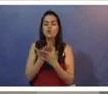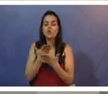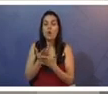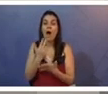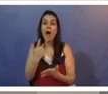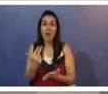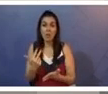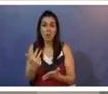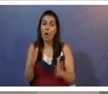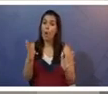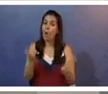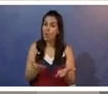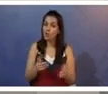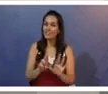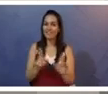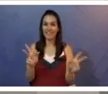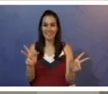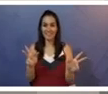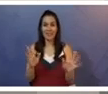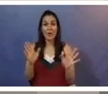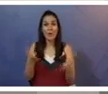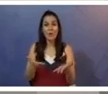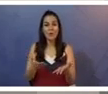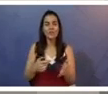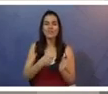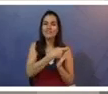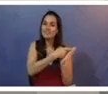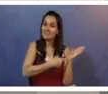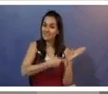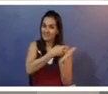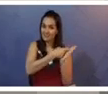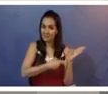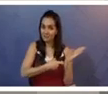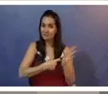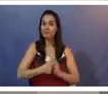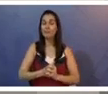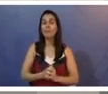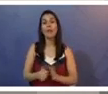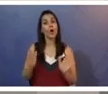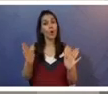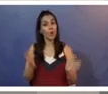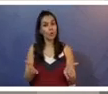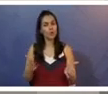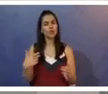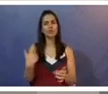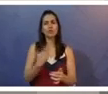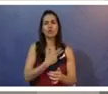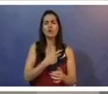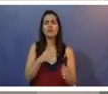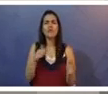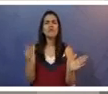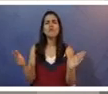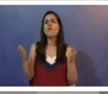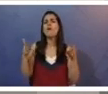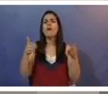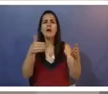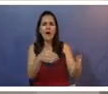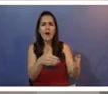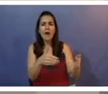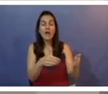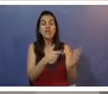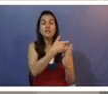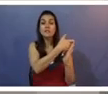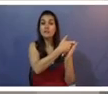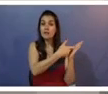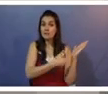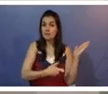nós trabalharemos produção de texto, a famosa dissertação, e hoje focando na dissertação